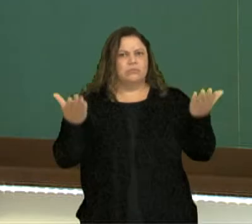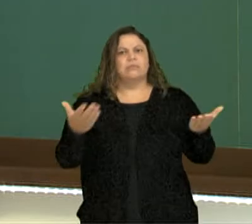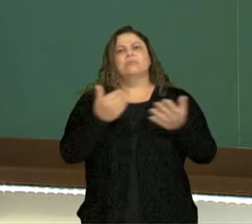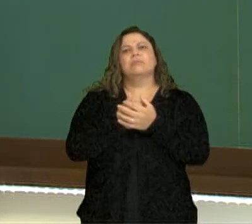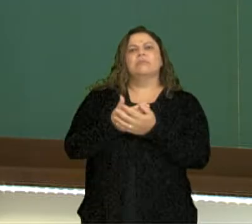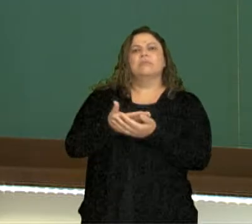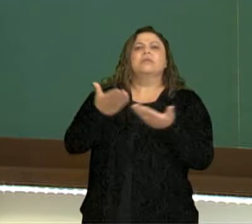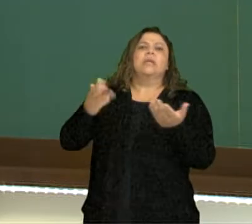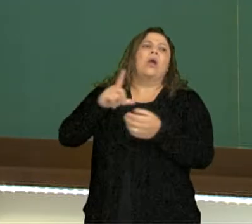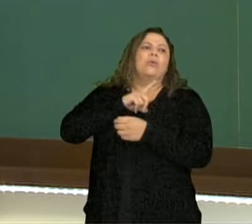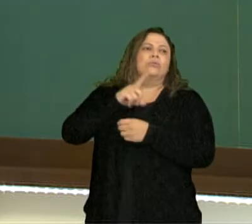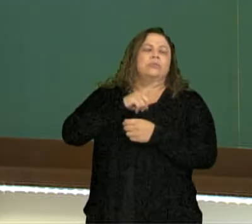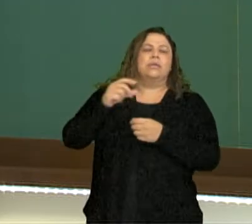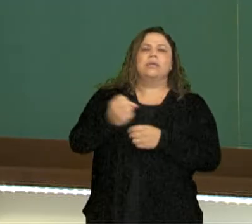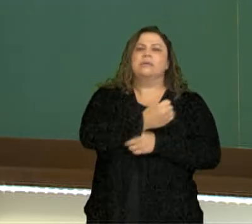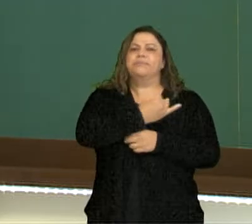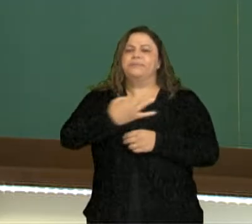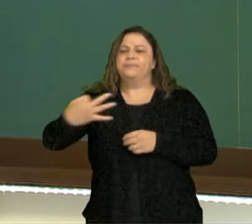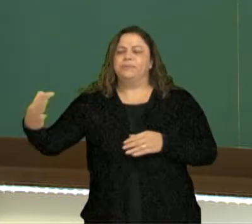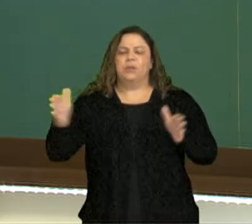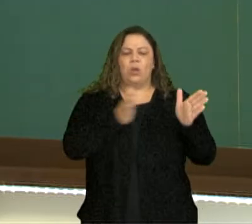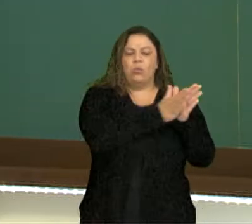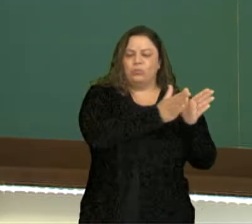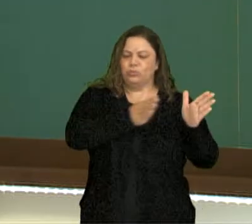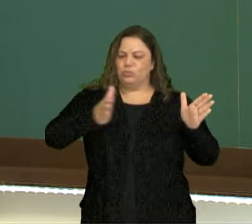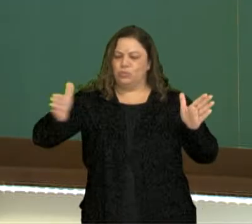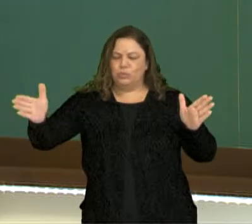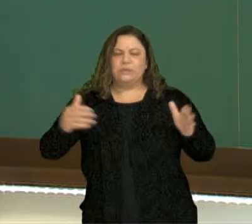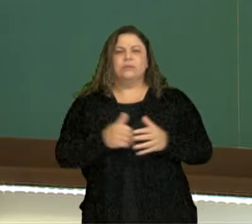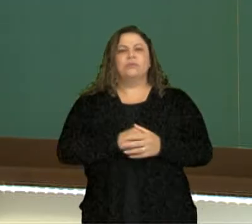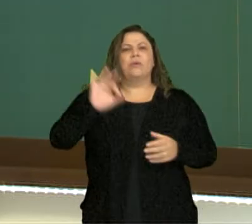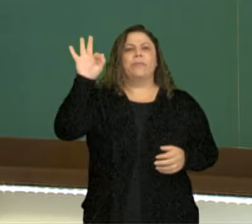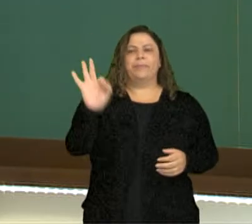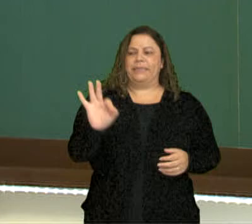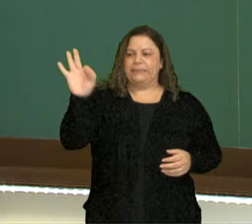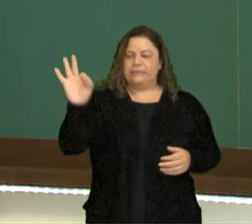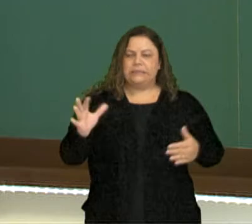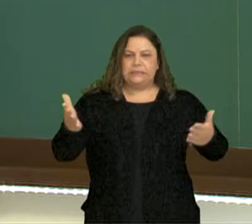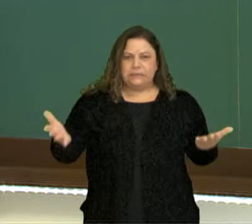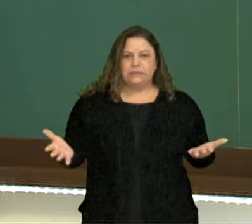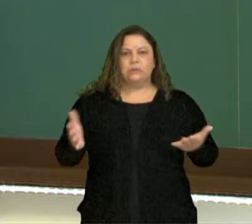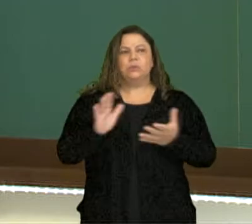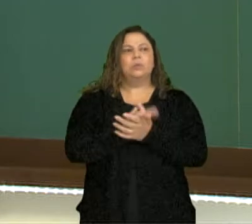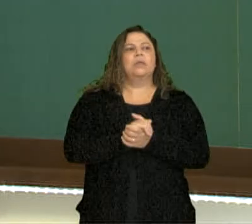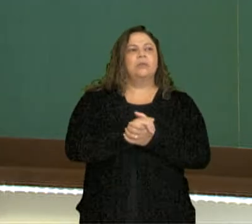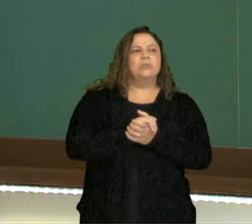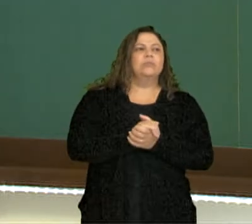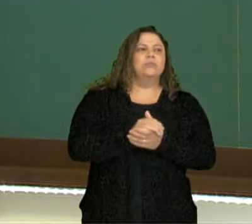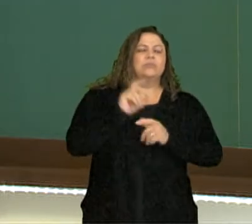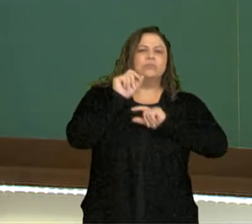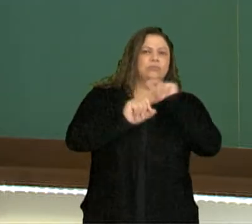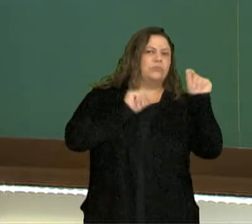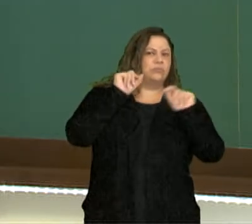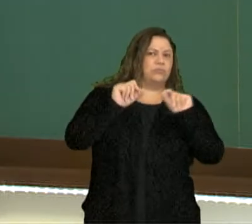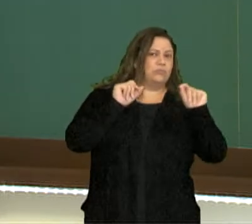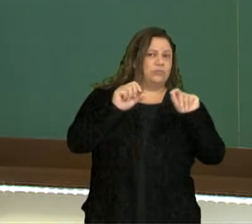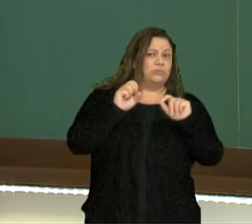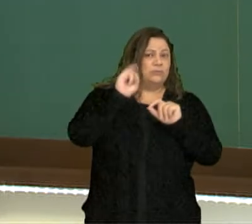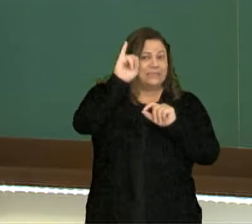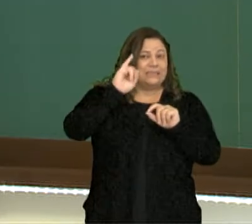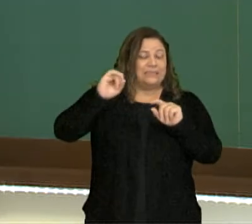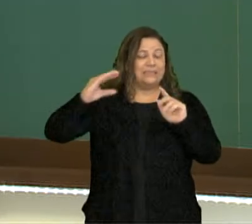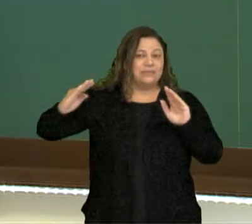nós temos as décadas, aqui nós temos o percentual, no caso, se foi